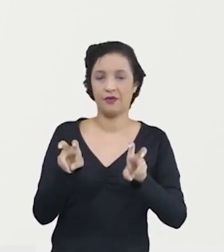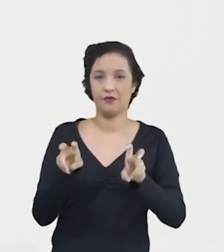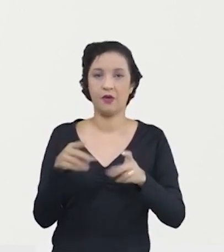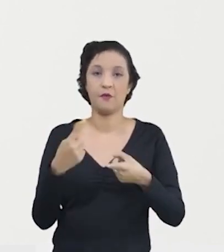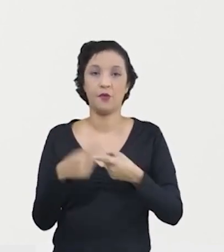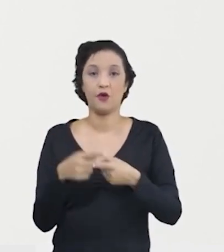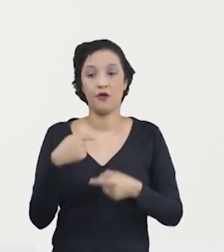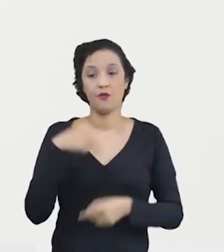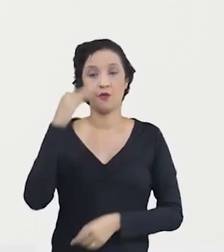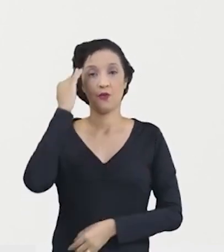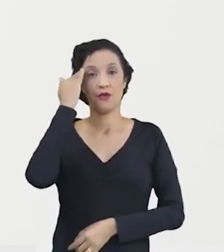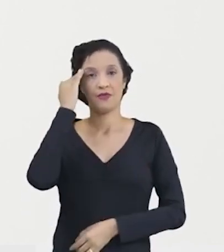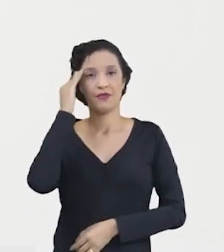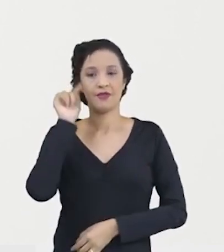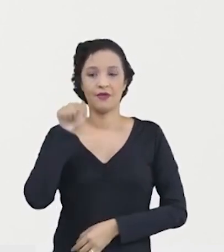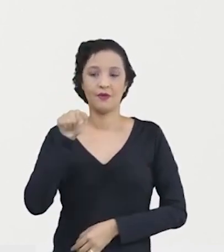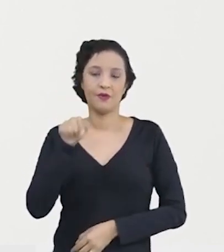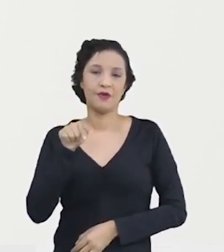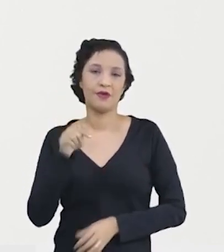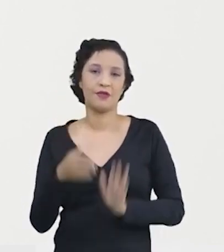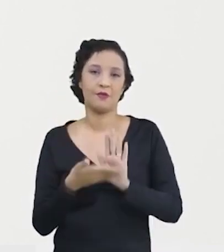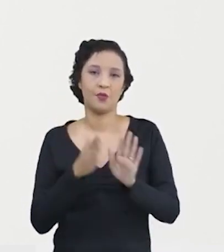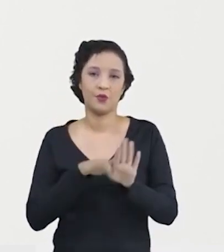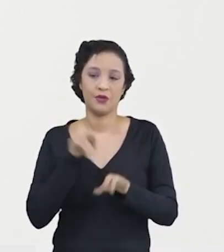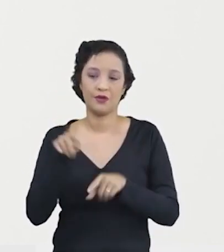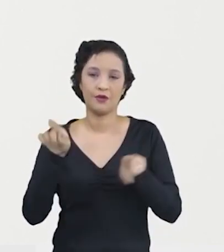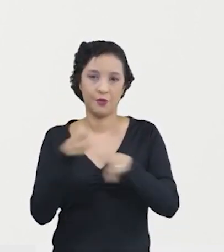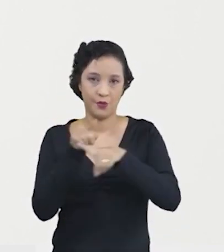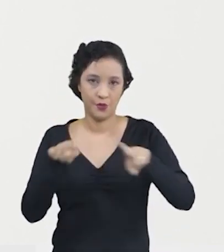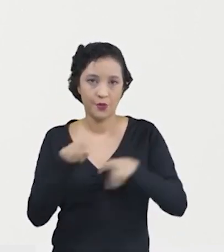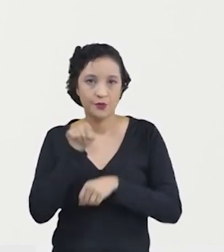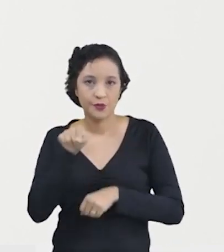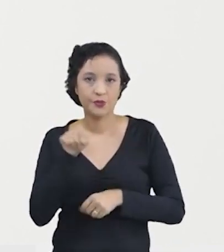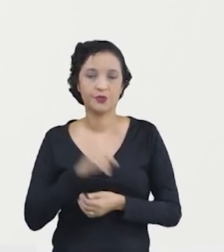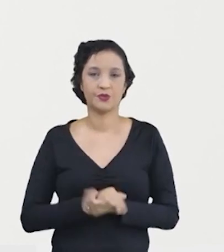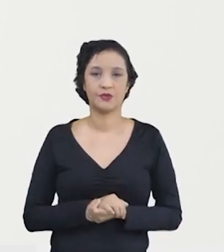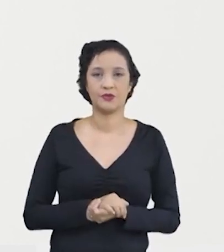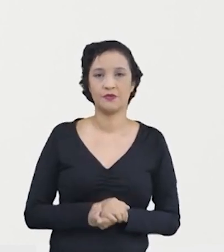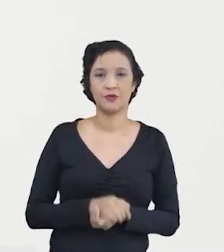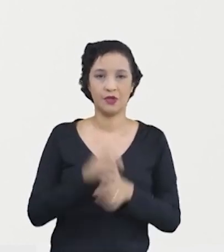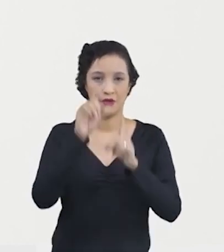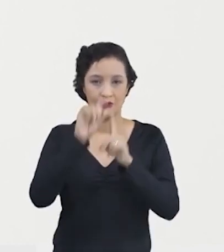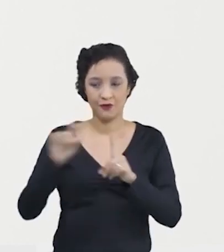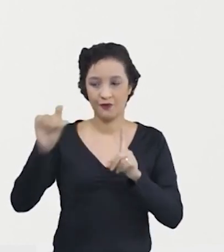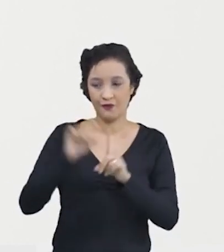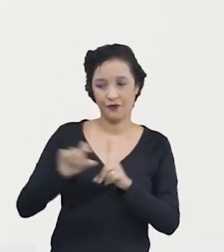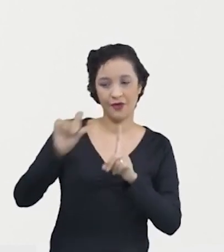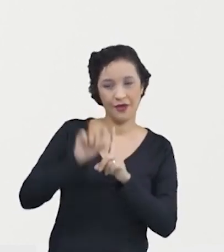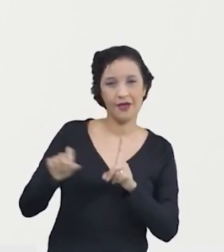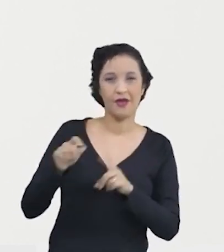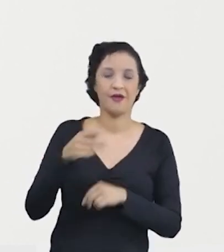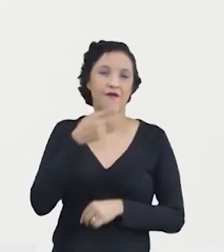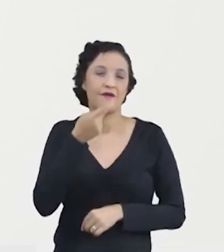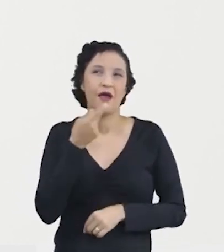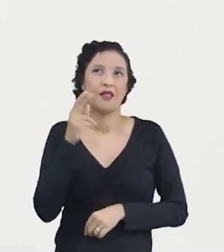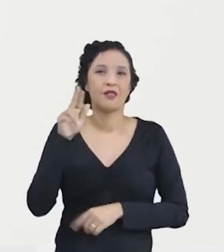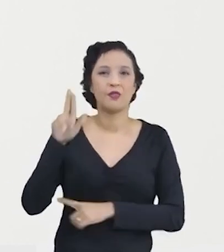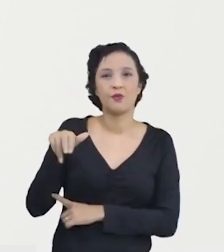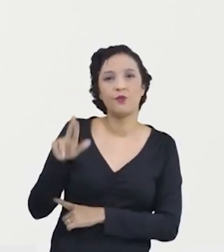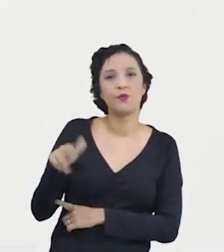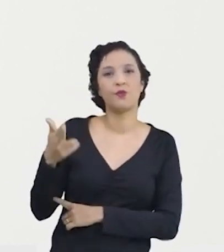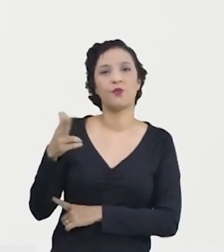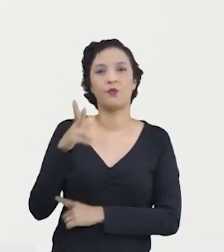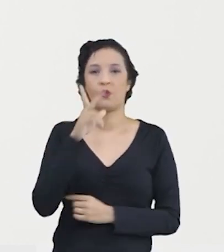interpretar o que estava se dizendo naquelas letras da música, naqueles versos, quando ele fala de nunca, que um